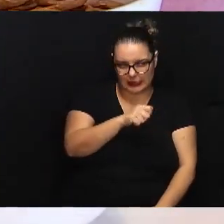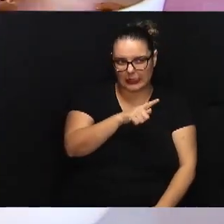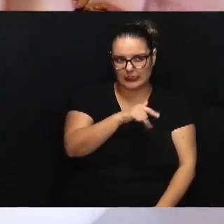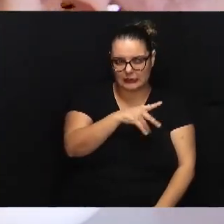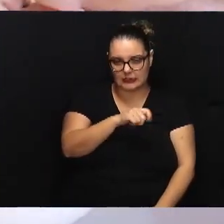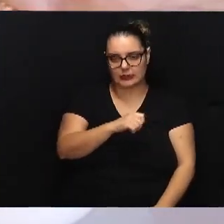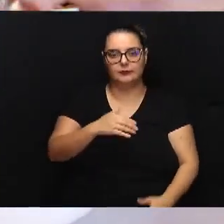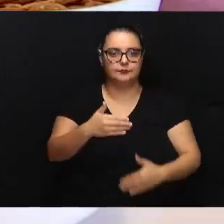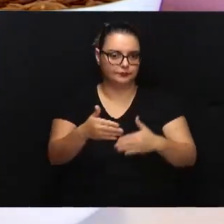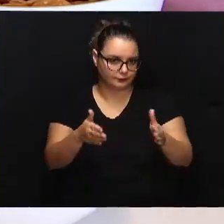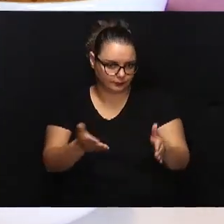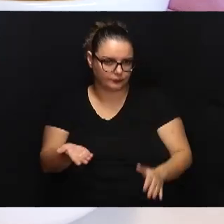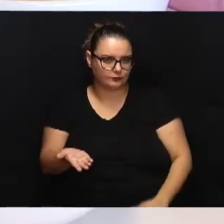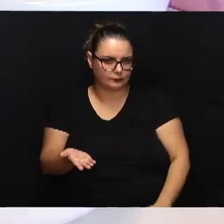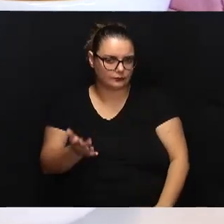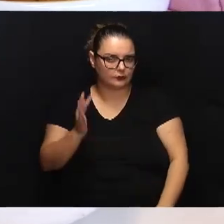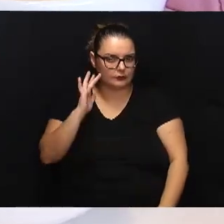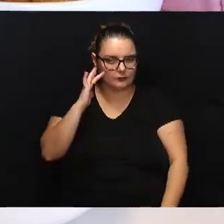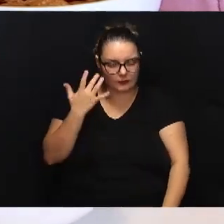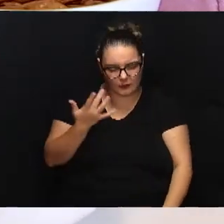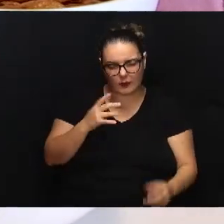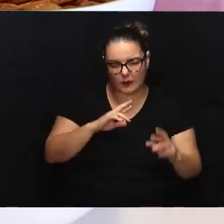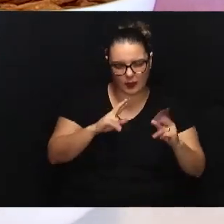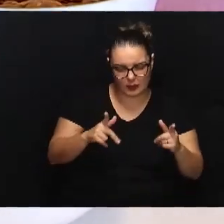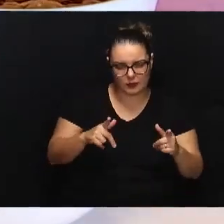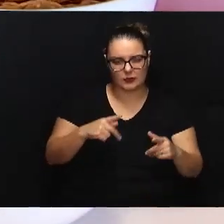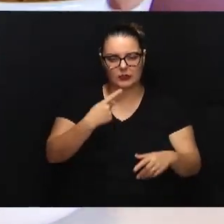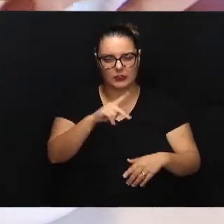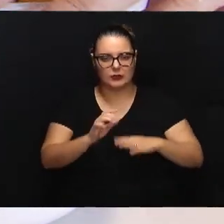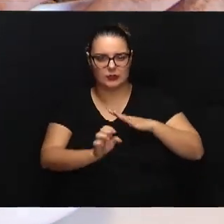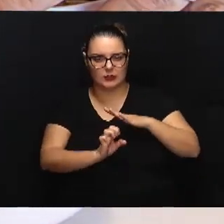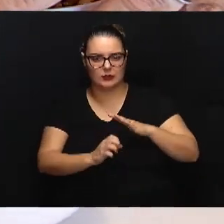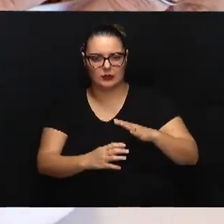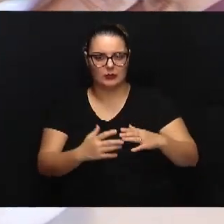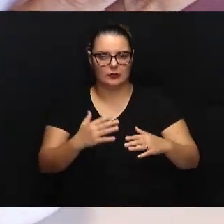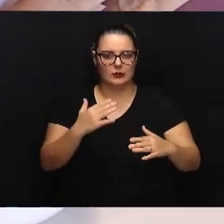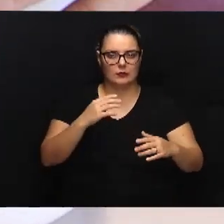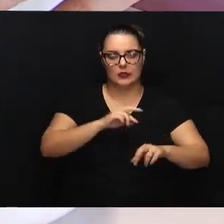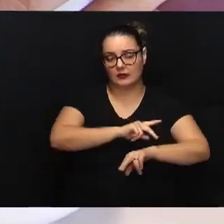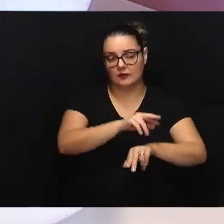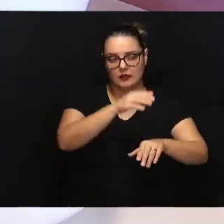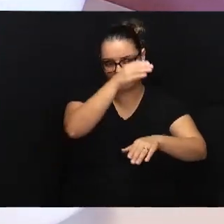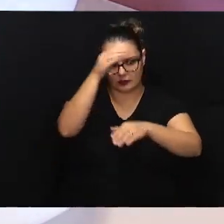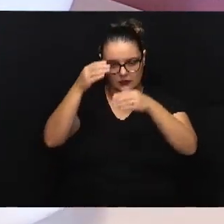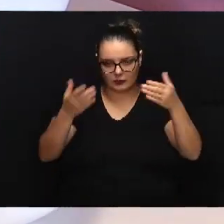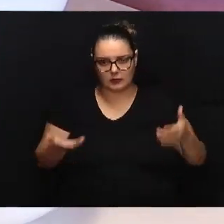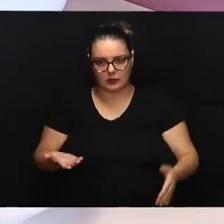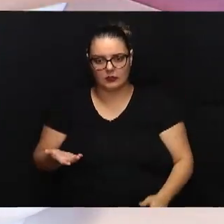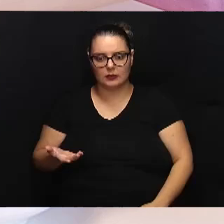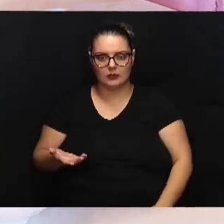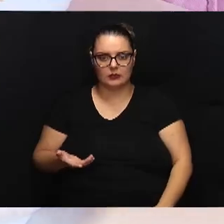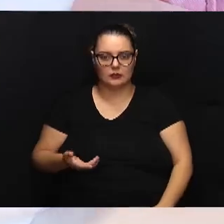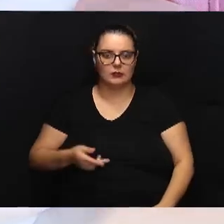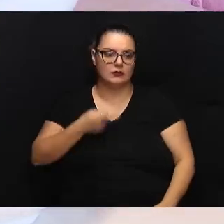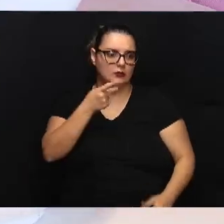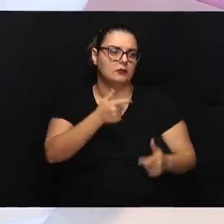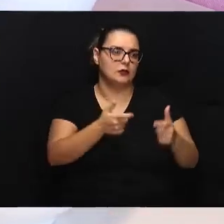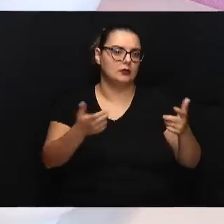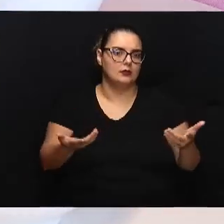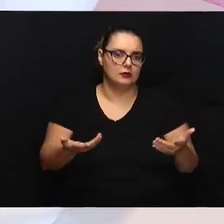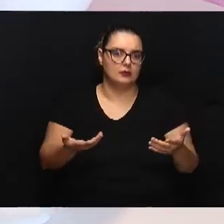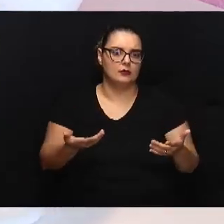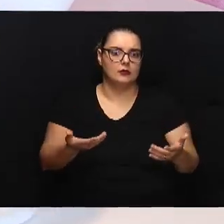foi o diferencial no seu negócio para conquistar tantos clientes, que nem você falou, olha, agora eu preciso crescer? Eu acho que sim. Eu acho que assim,